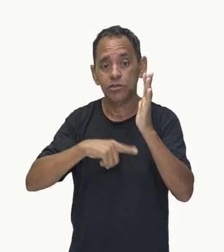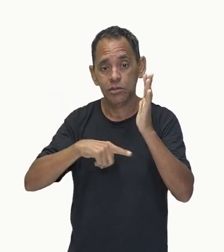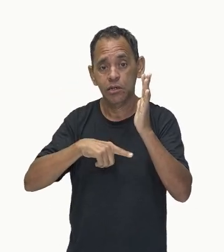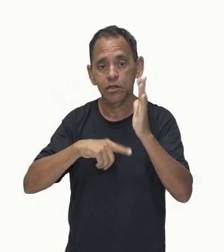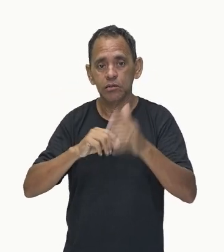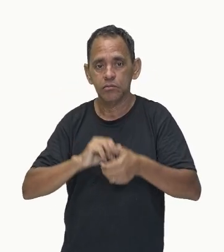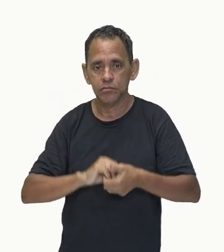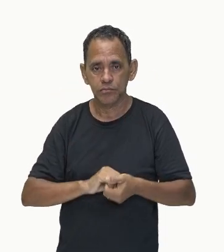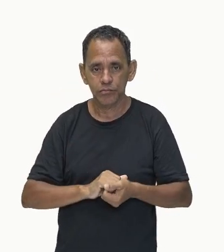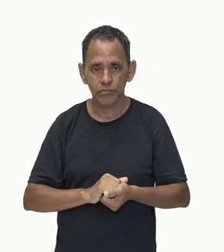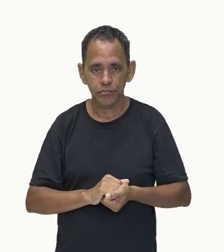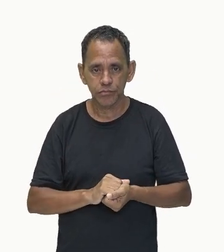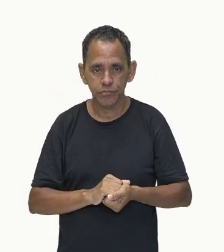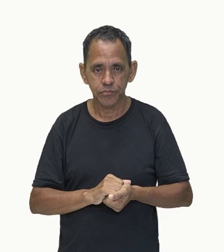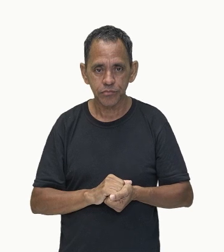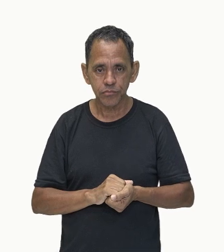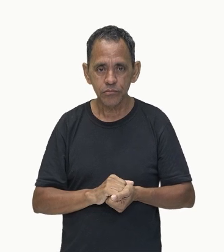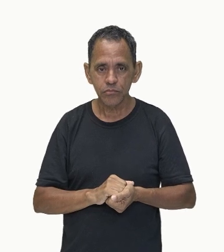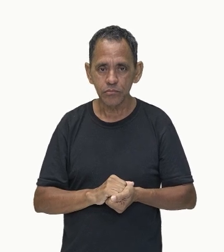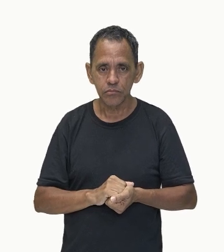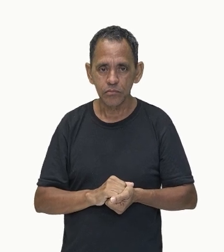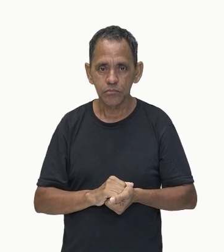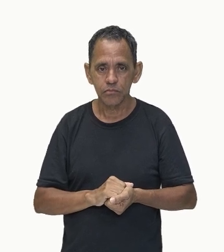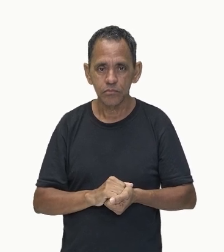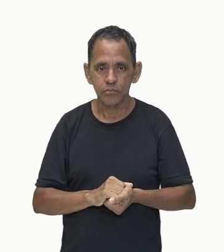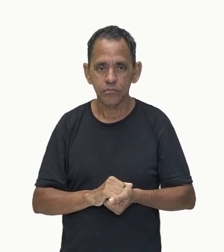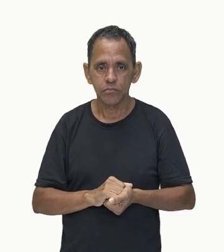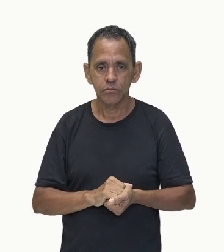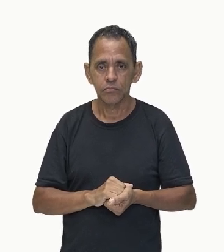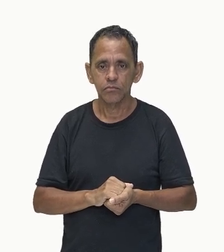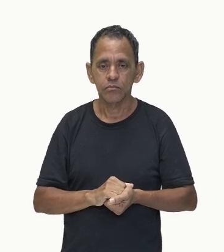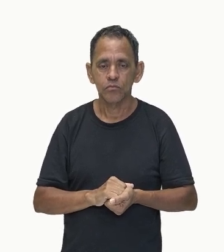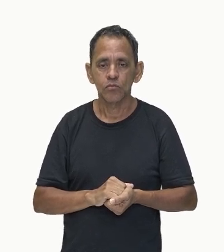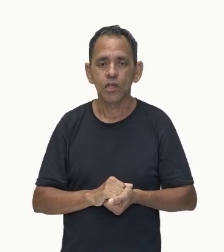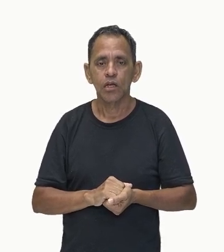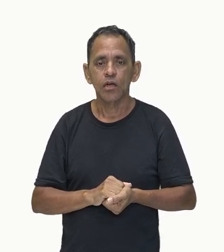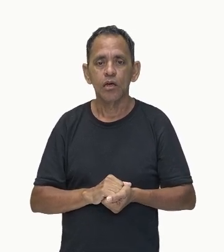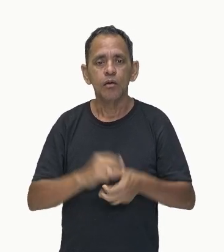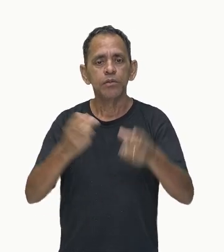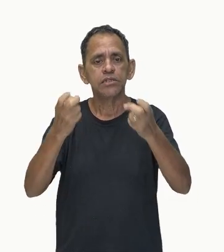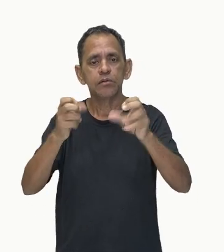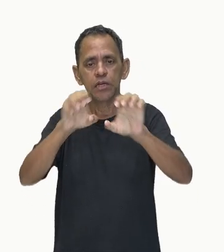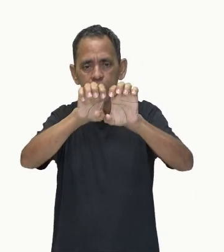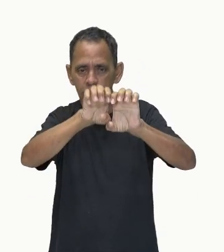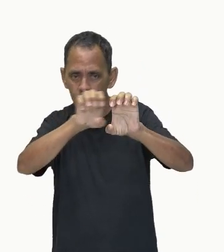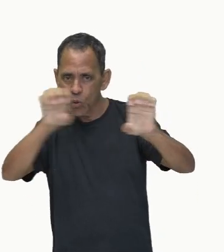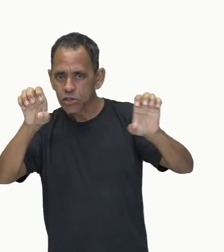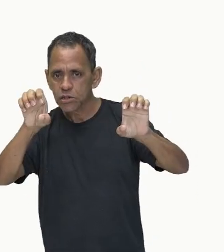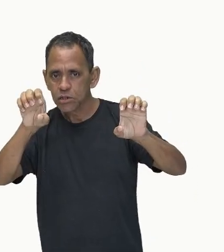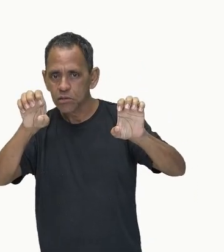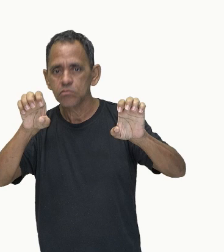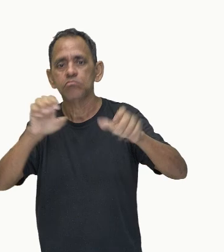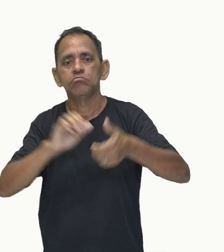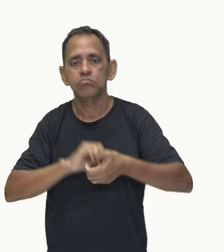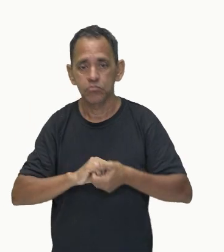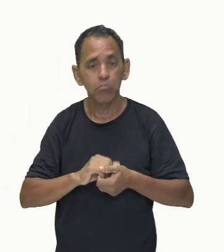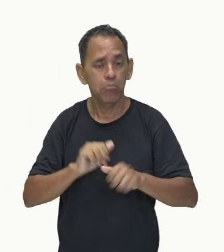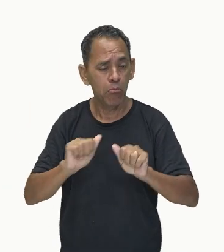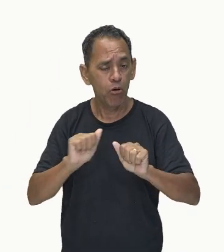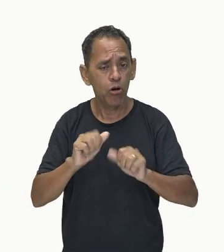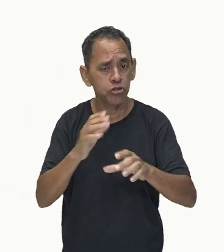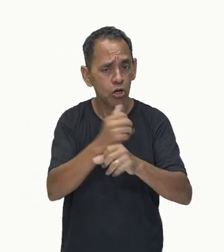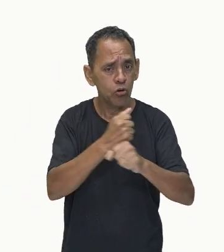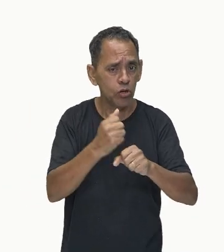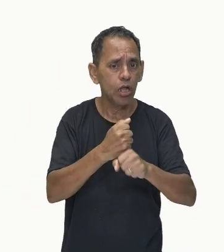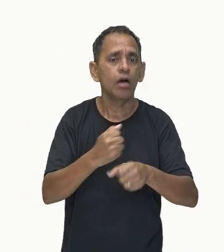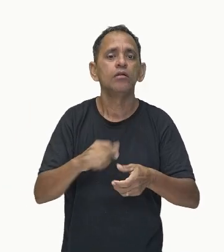perceba que a figura formada é um trapézio, cuja área pode ser calculada pela equação. E aqui está, olha pessoal,